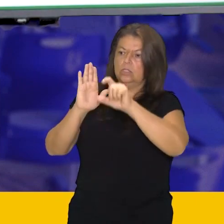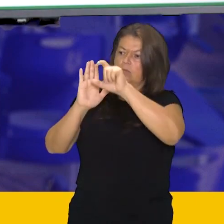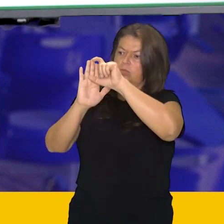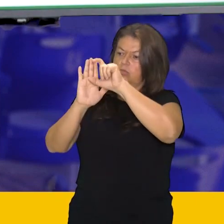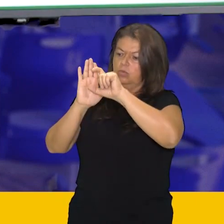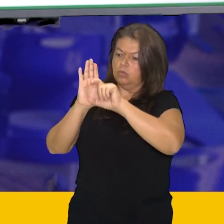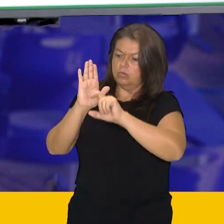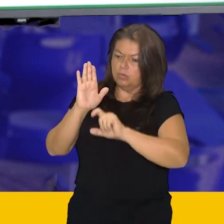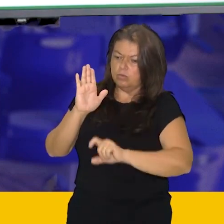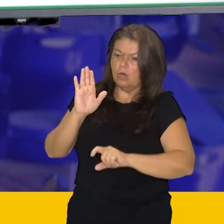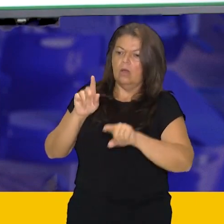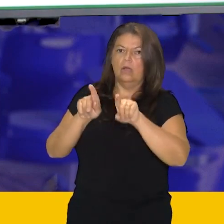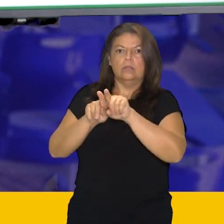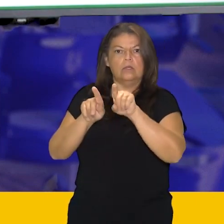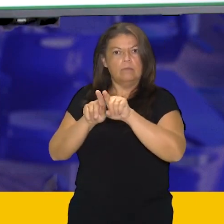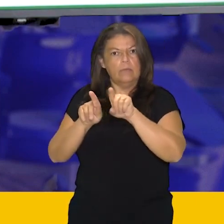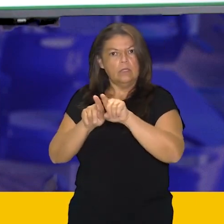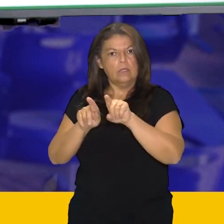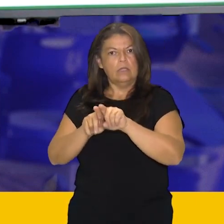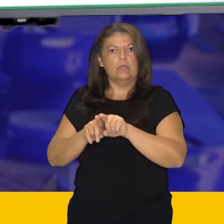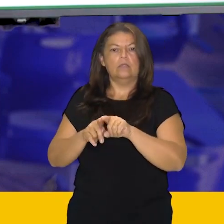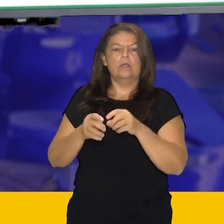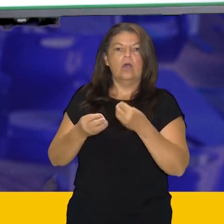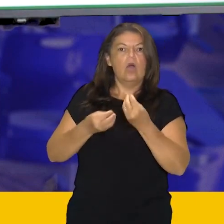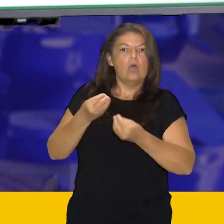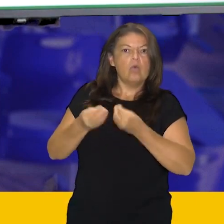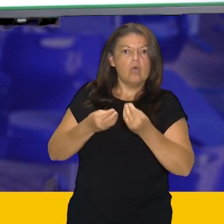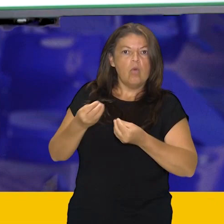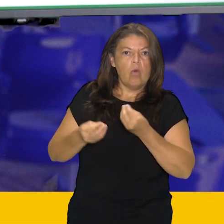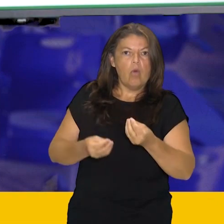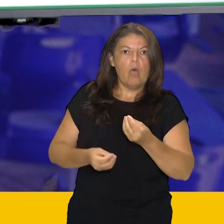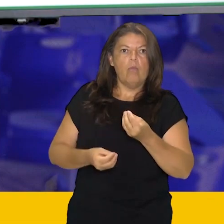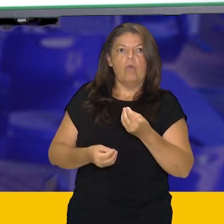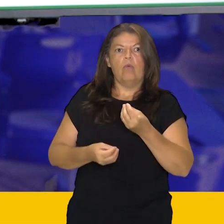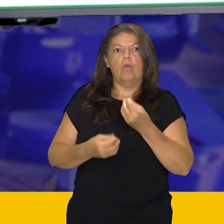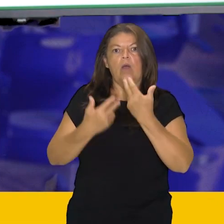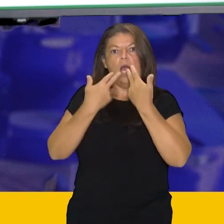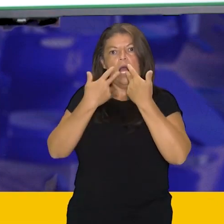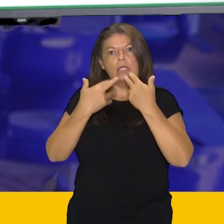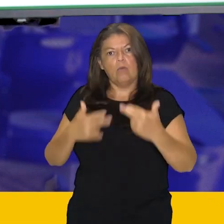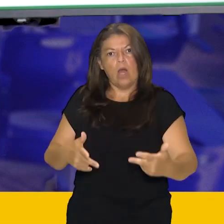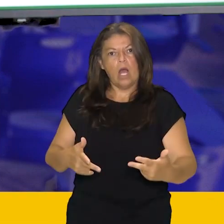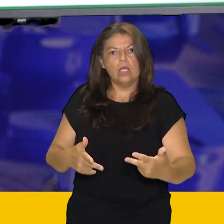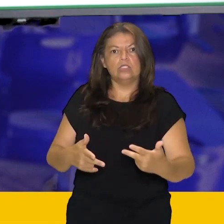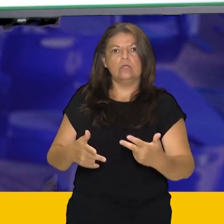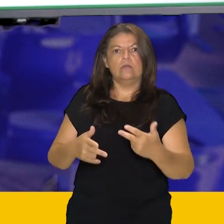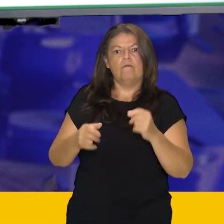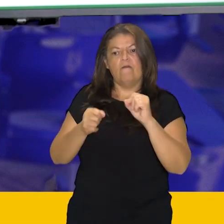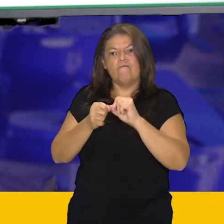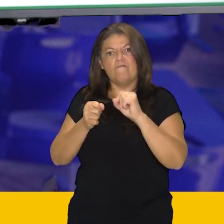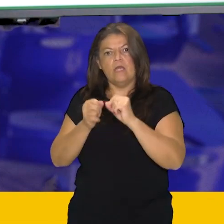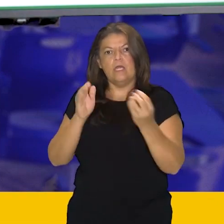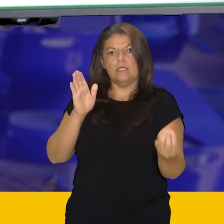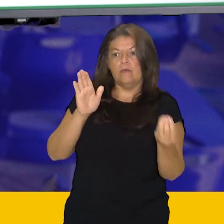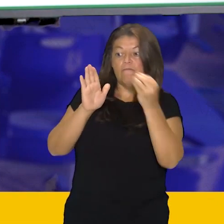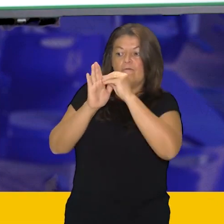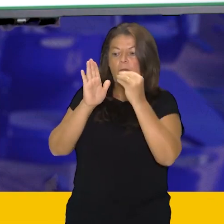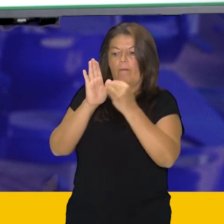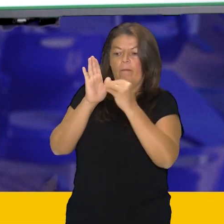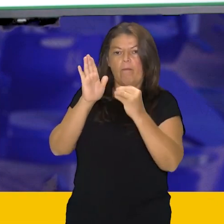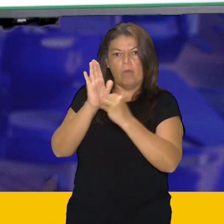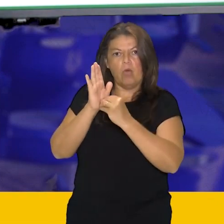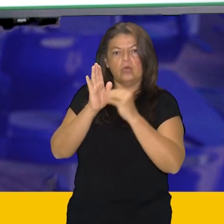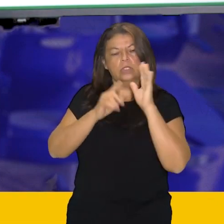estrofes, a organização dos versos, como as rimas aparecem, como a linguagem é construída, como são as imagens que são